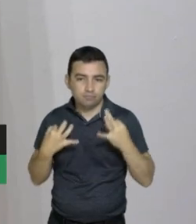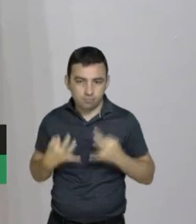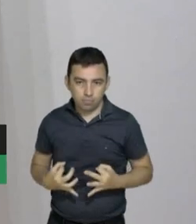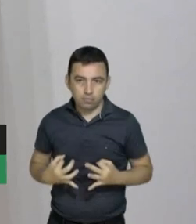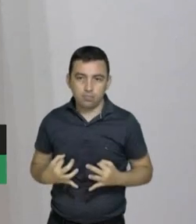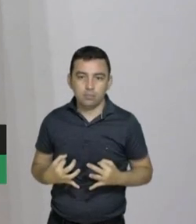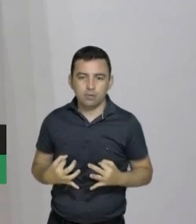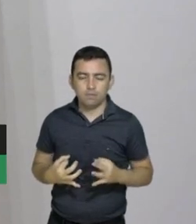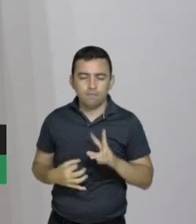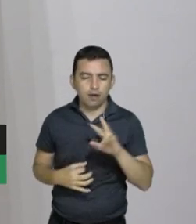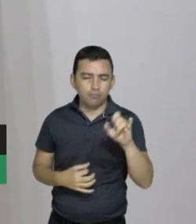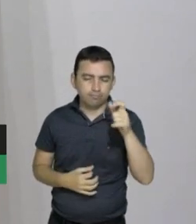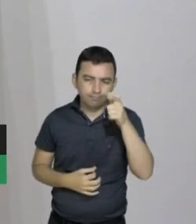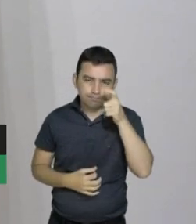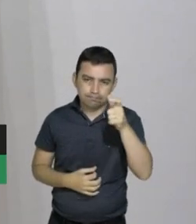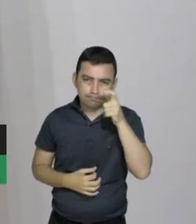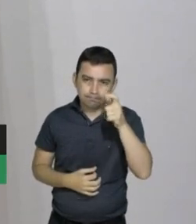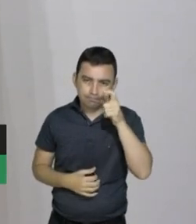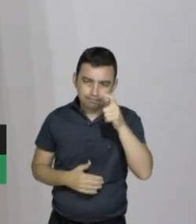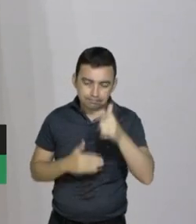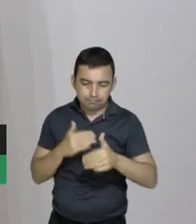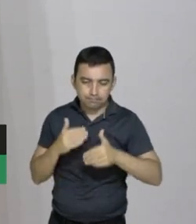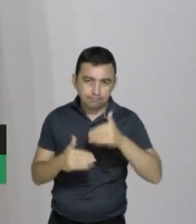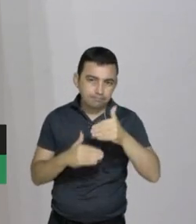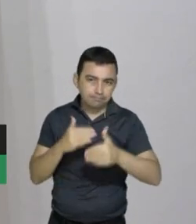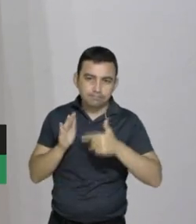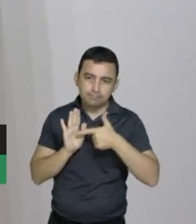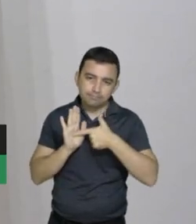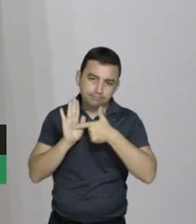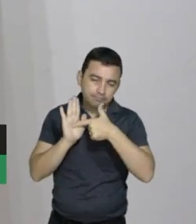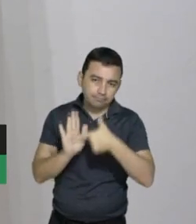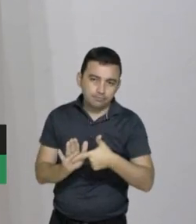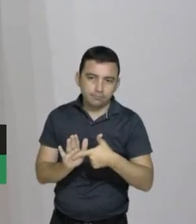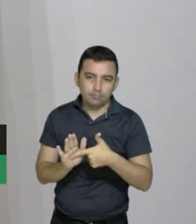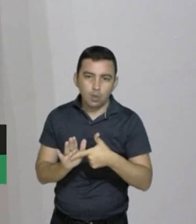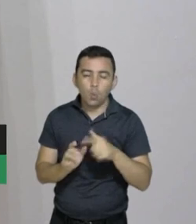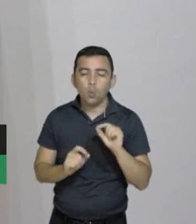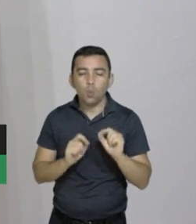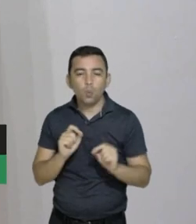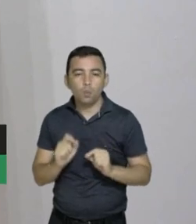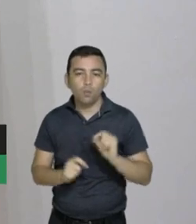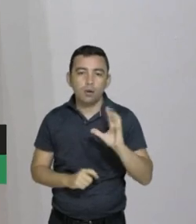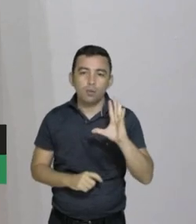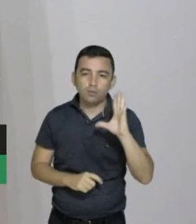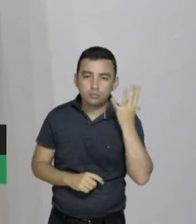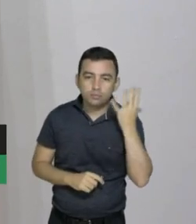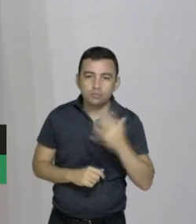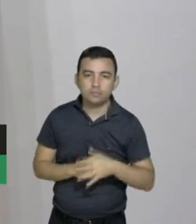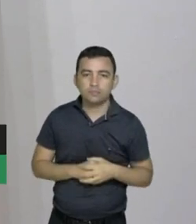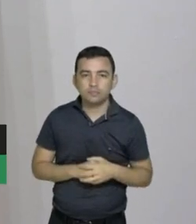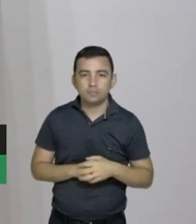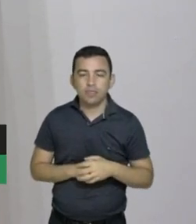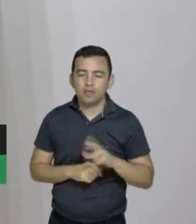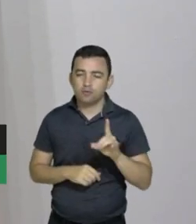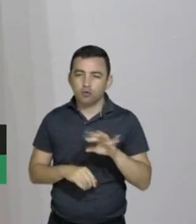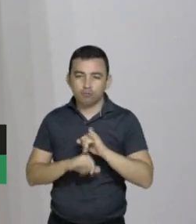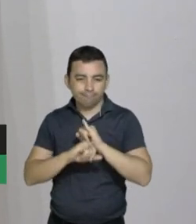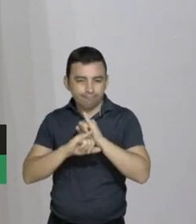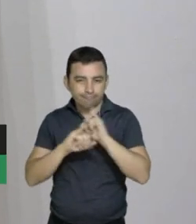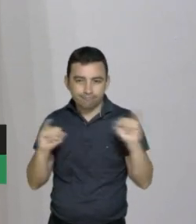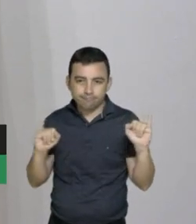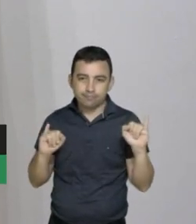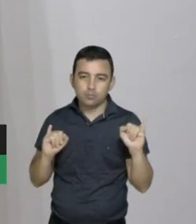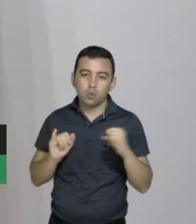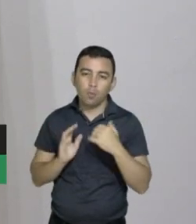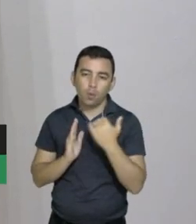acompanhar passo a passo nós vamos mostrar é o que tá acontecendo esse é só uma chamada o programa